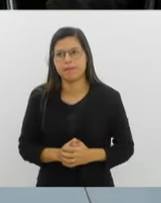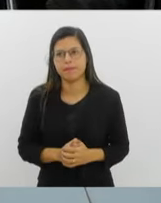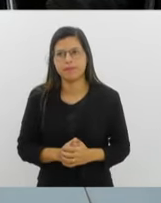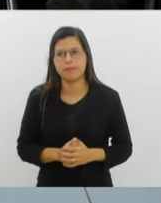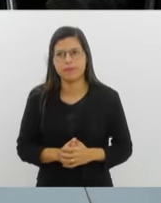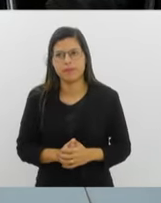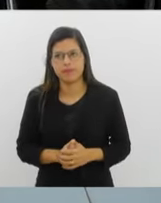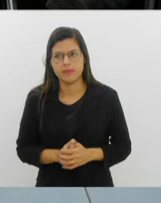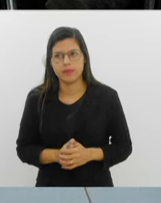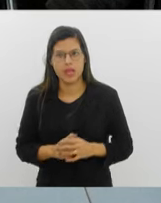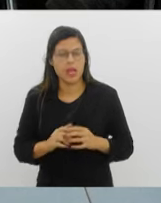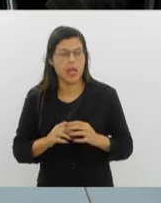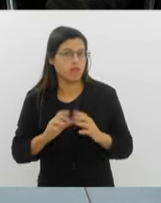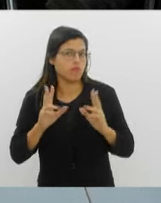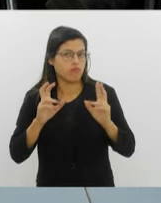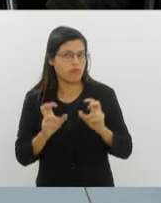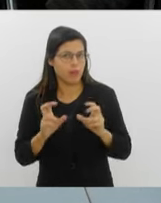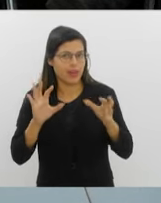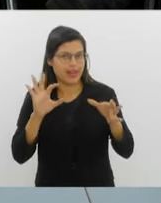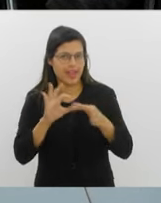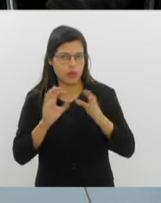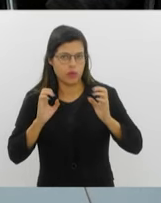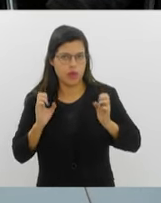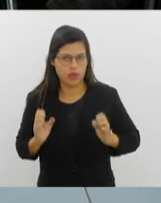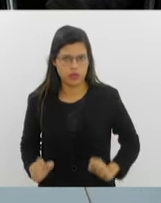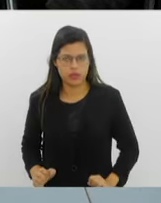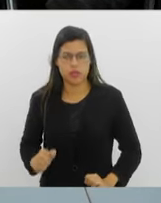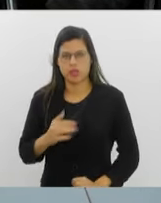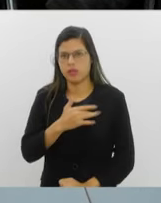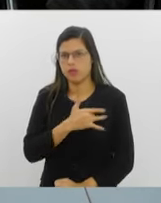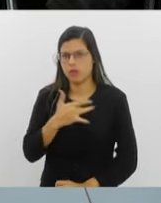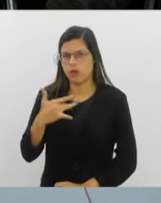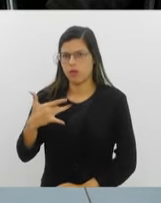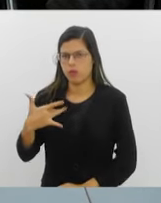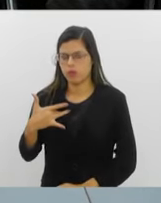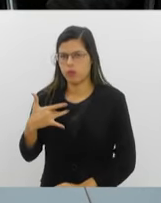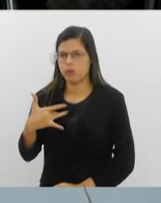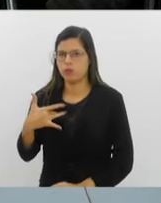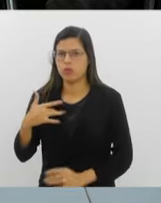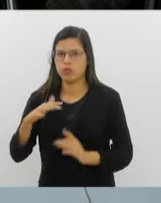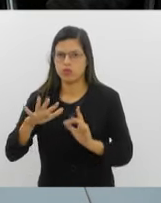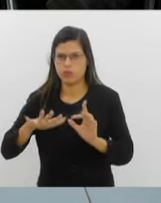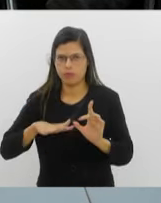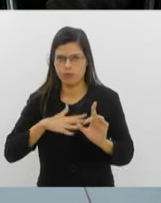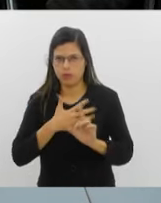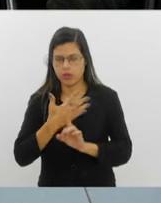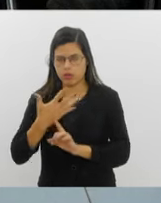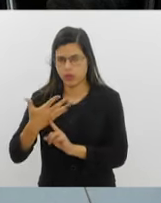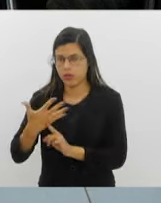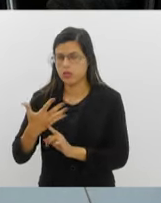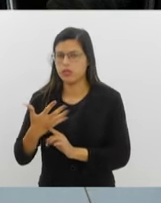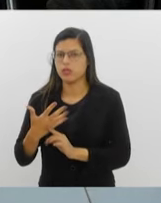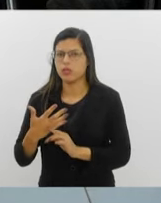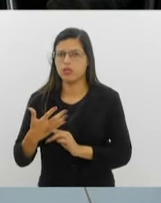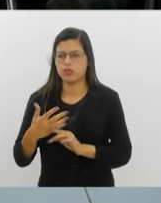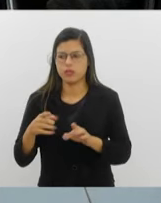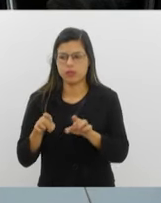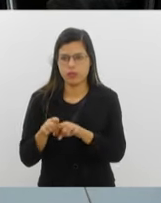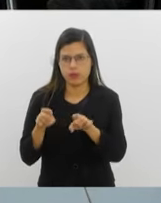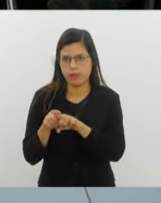Os temas tratam sobre ética, saúde, meio ambiente,